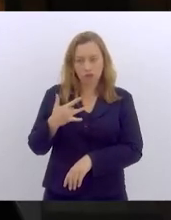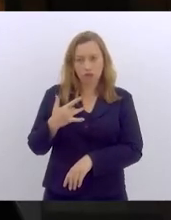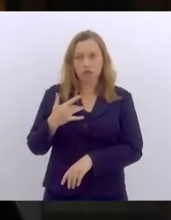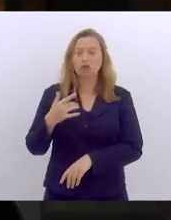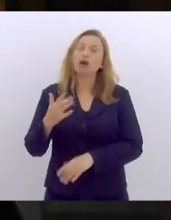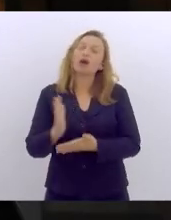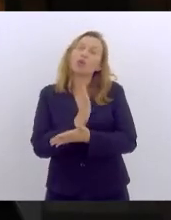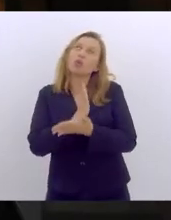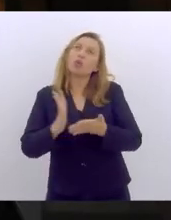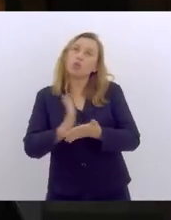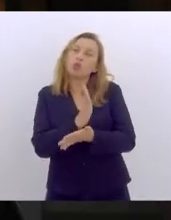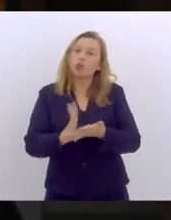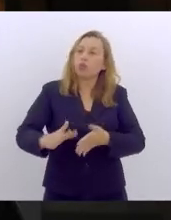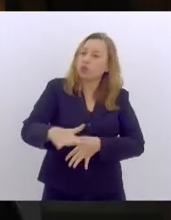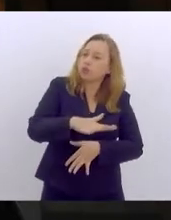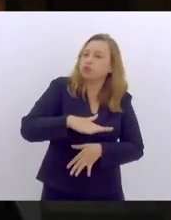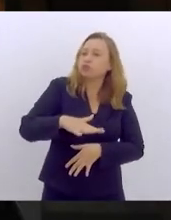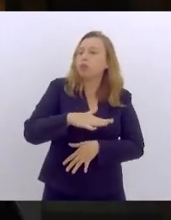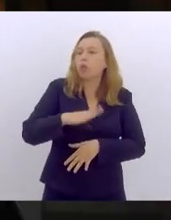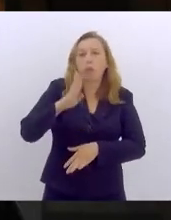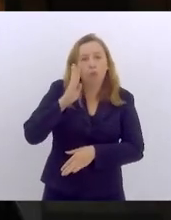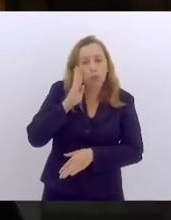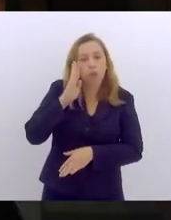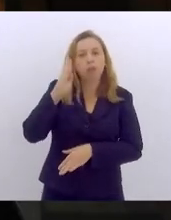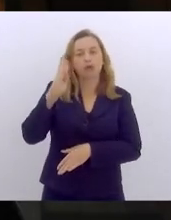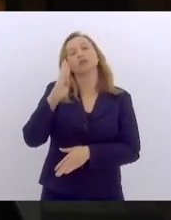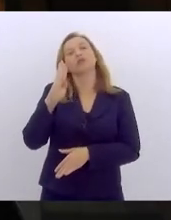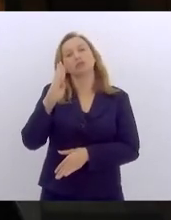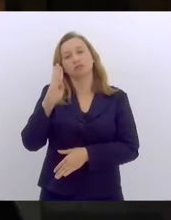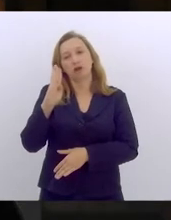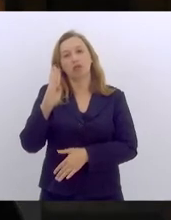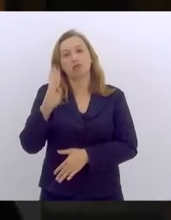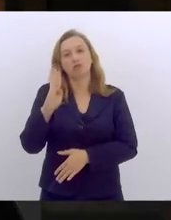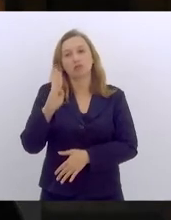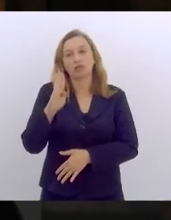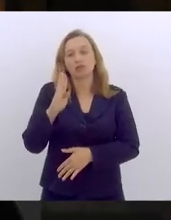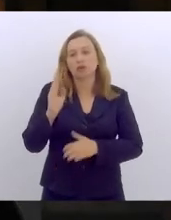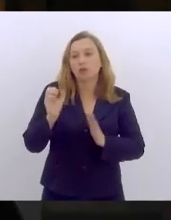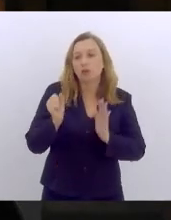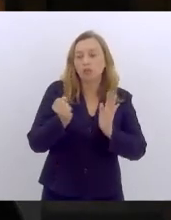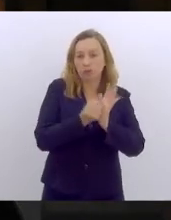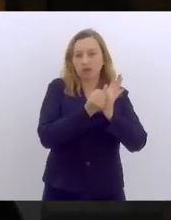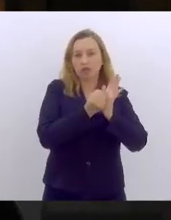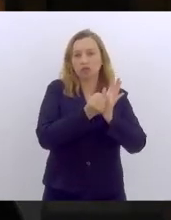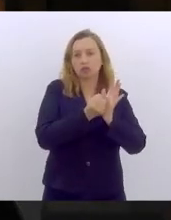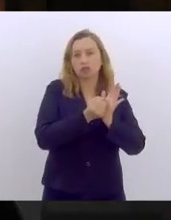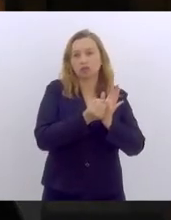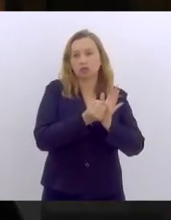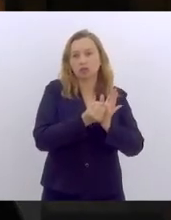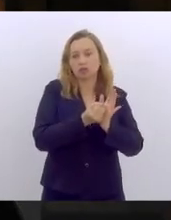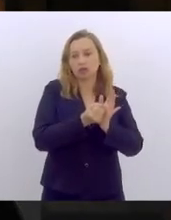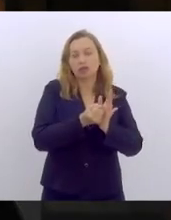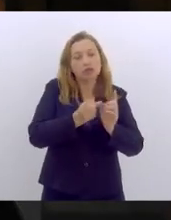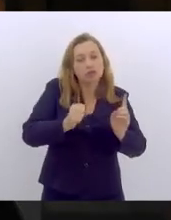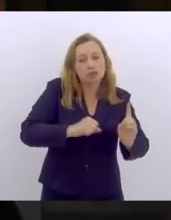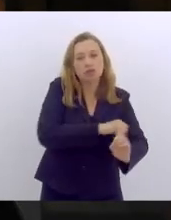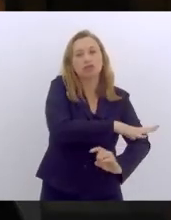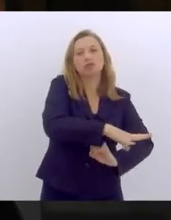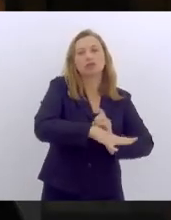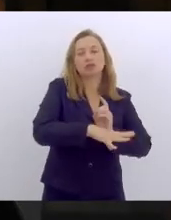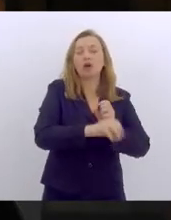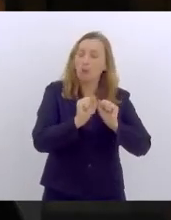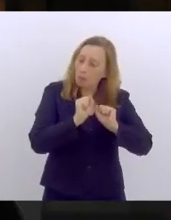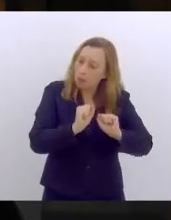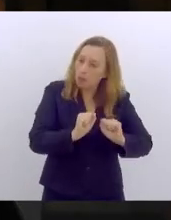áreas que são fundamentais para que o pacto na sociedade